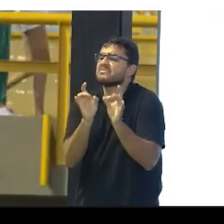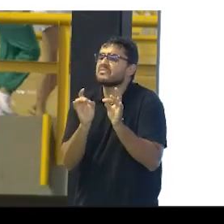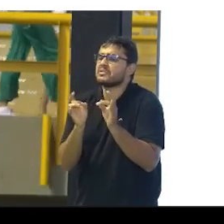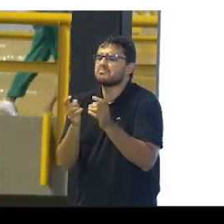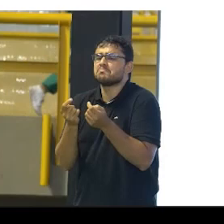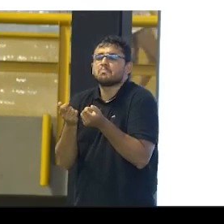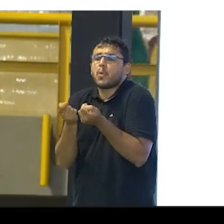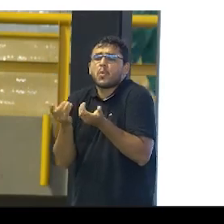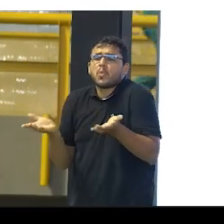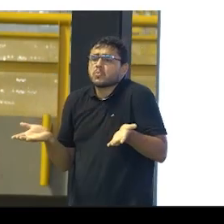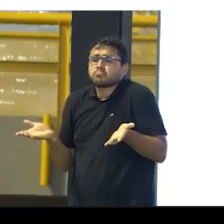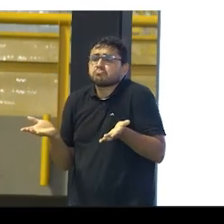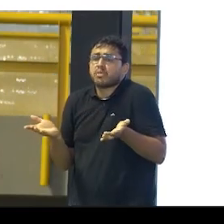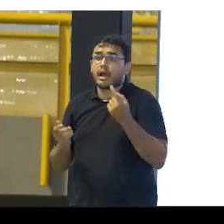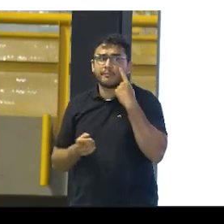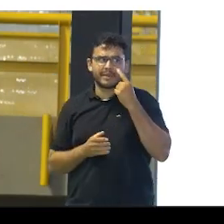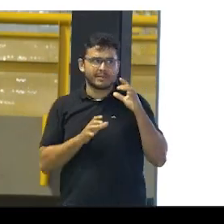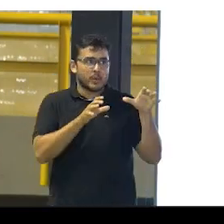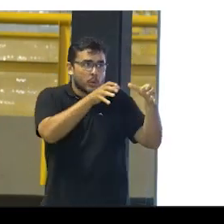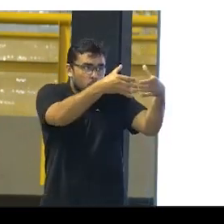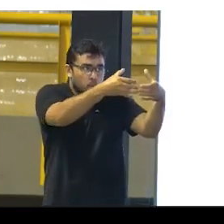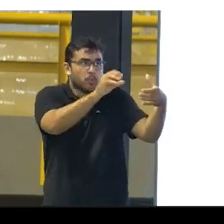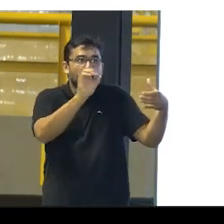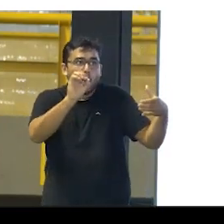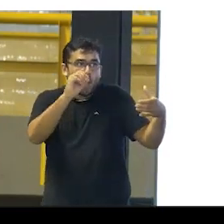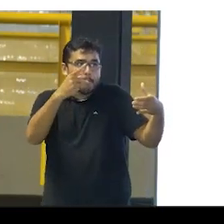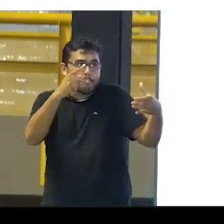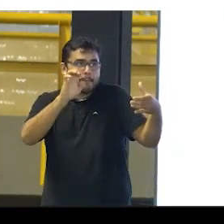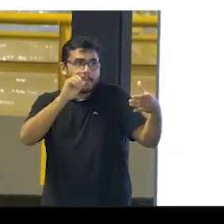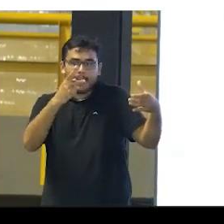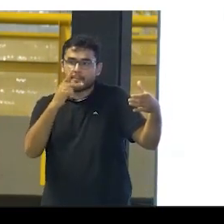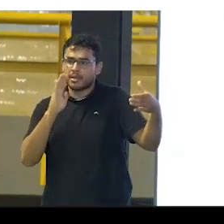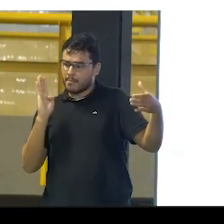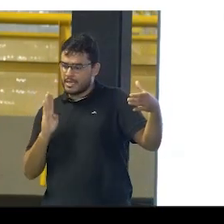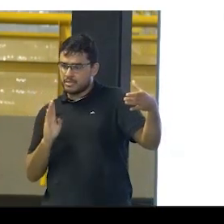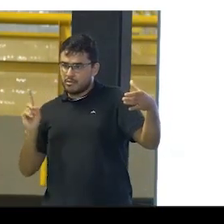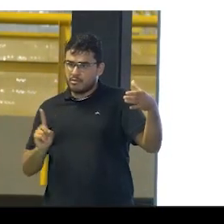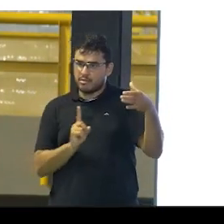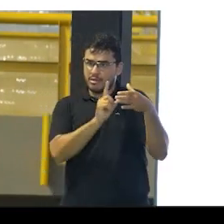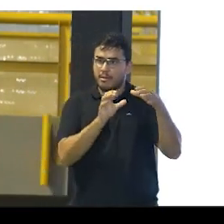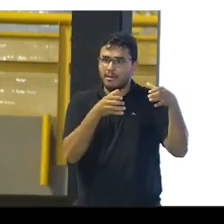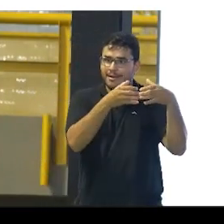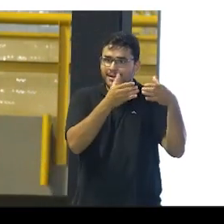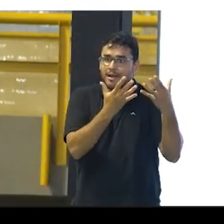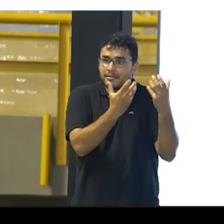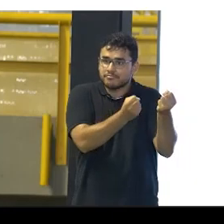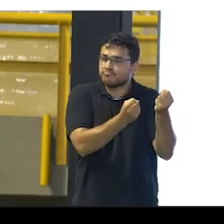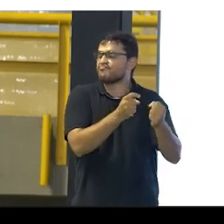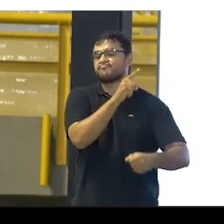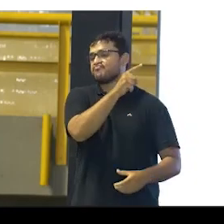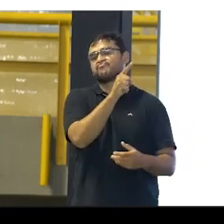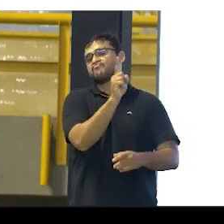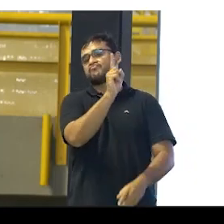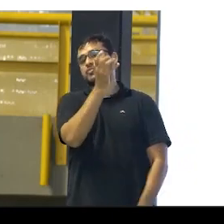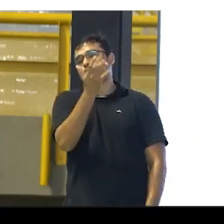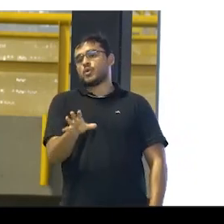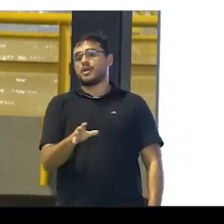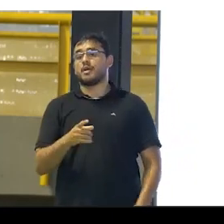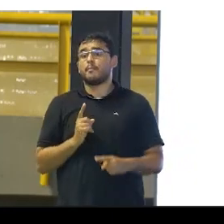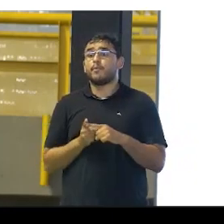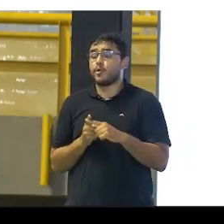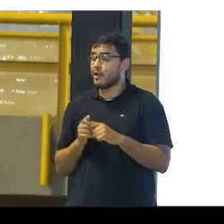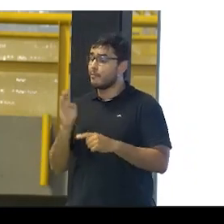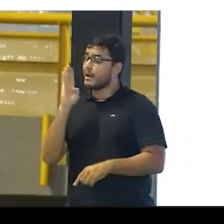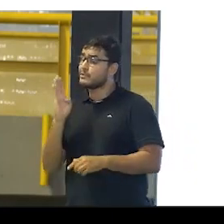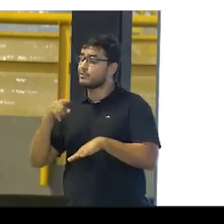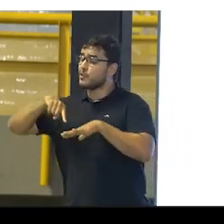uma informação que você anota. Para fazer parte da OPEP, você tem que ter um pressuposto. Você tem que produzir mais do que você